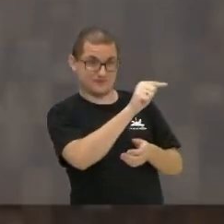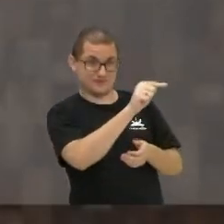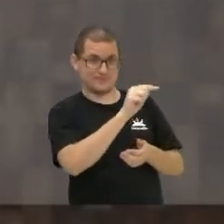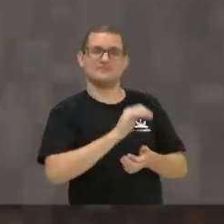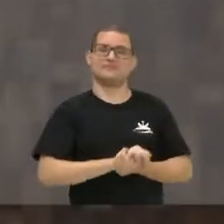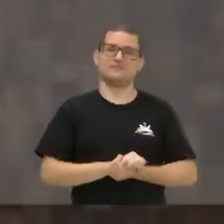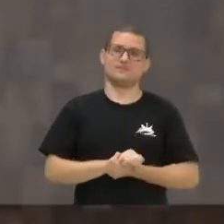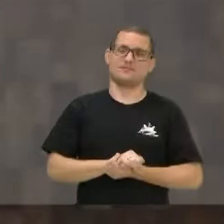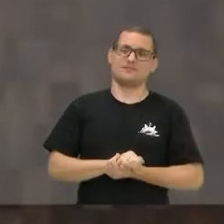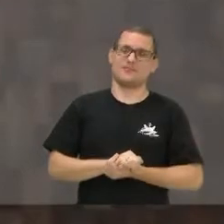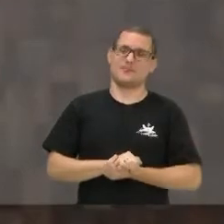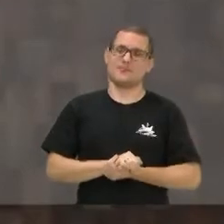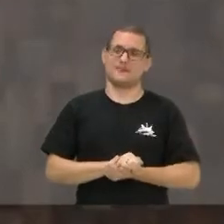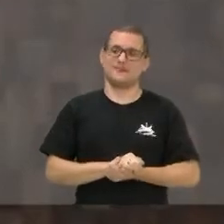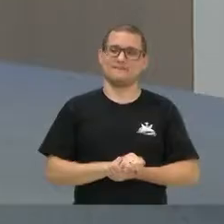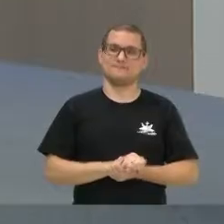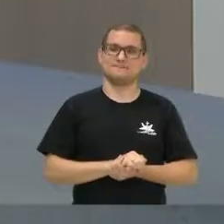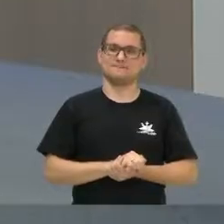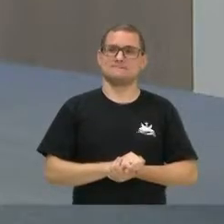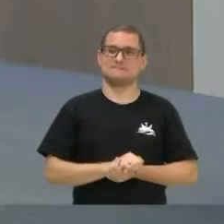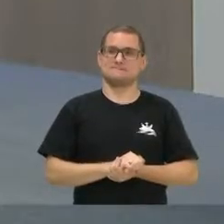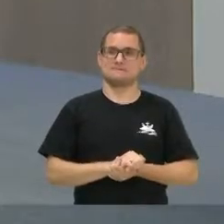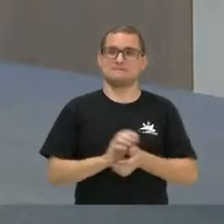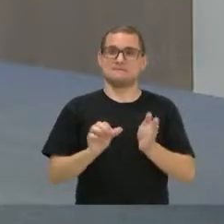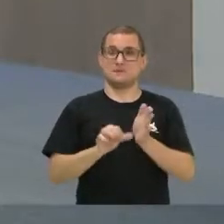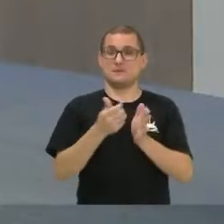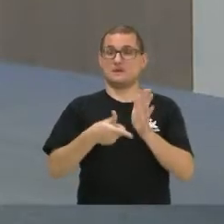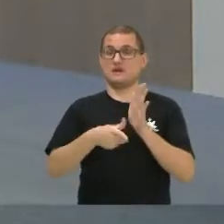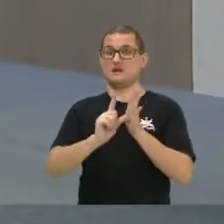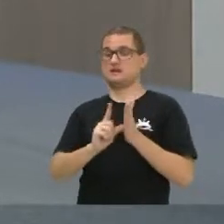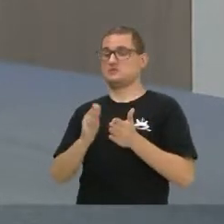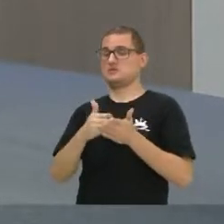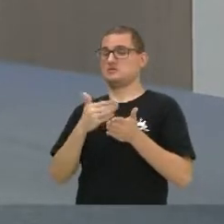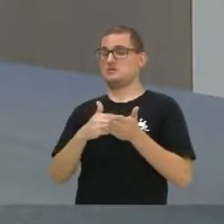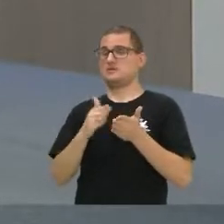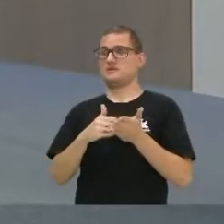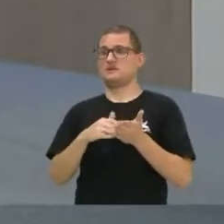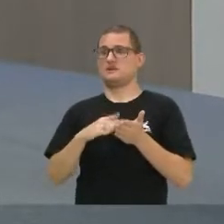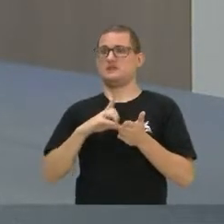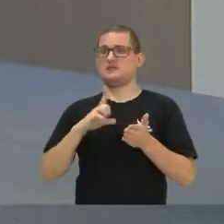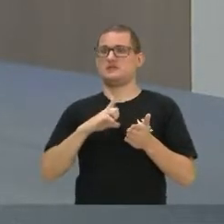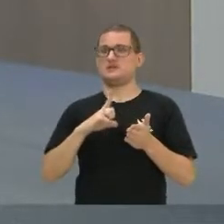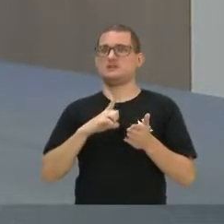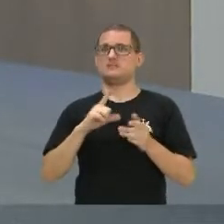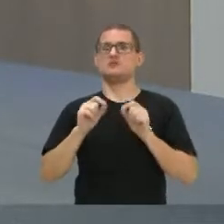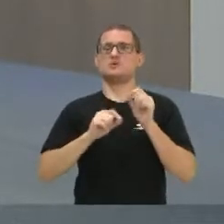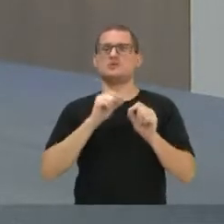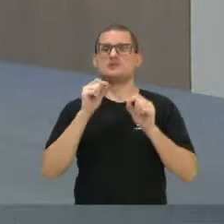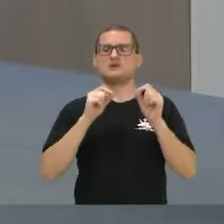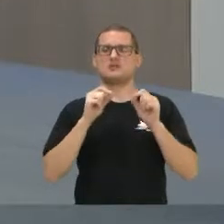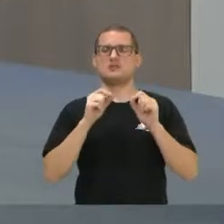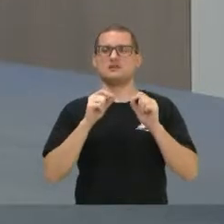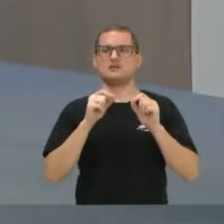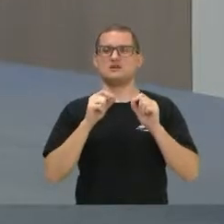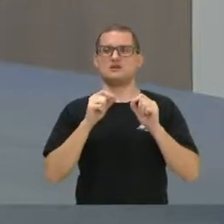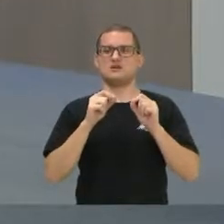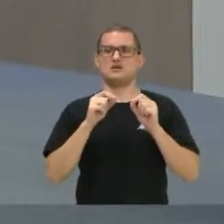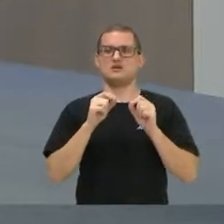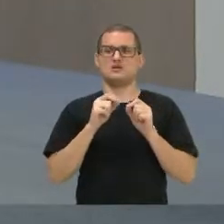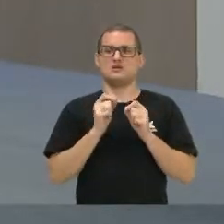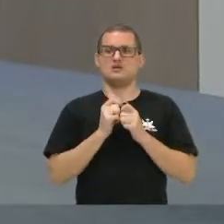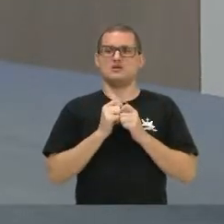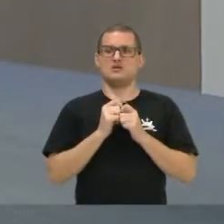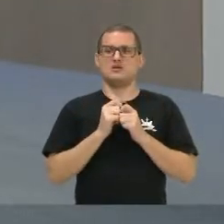é o primeiro antes do livrete ou vi um anjo forte tô descendo